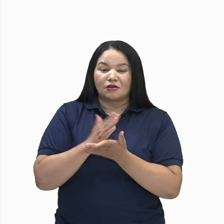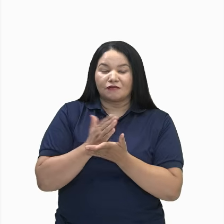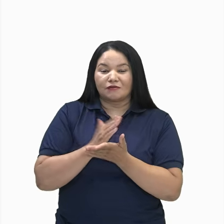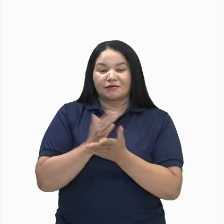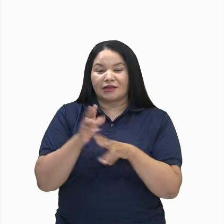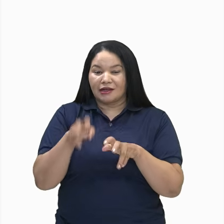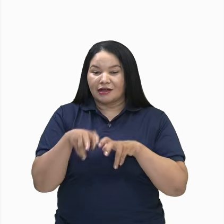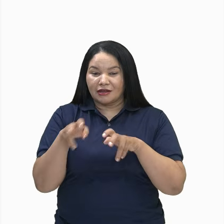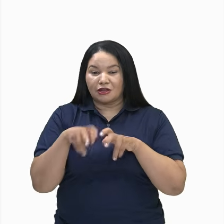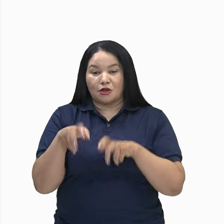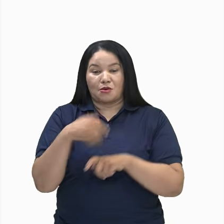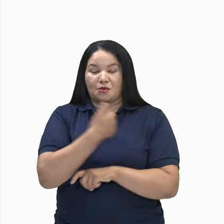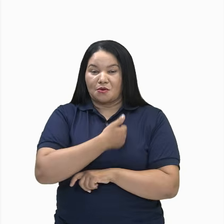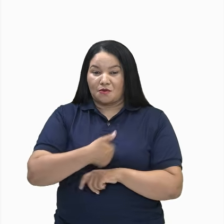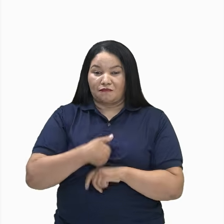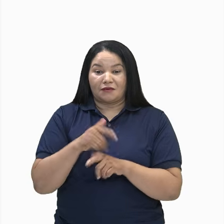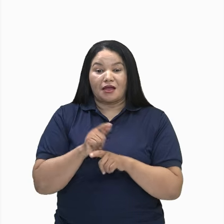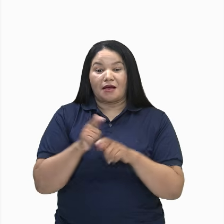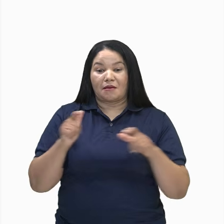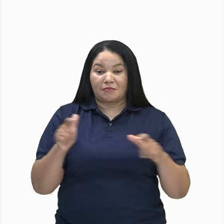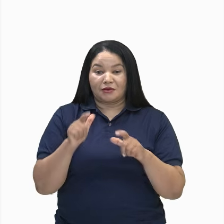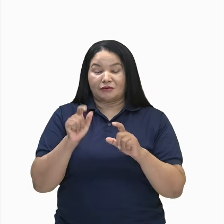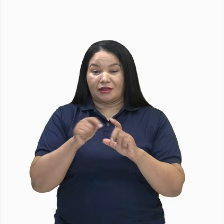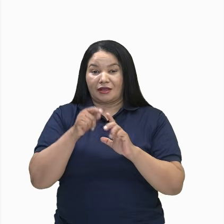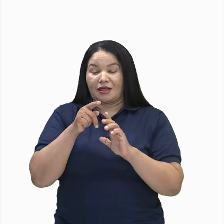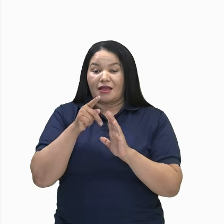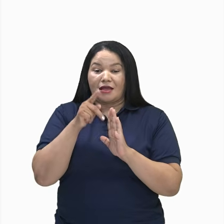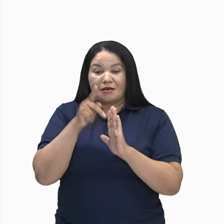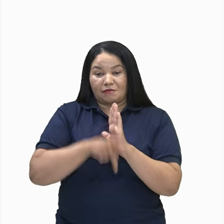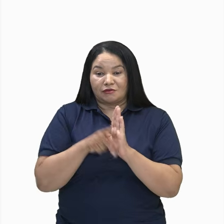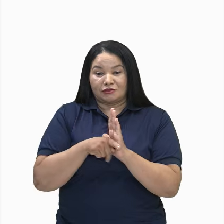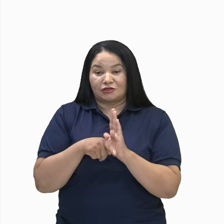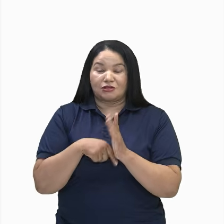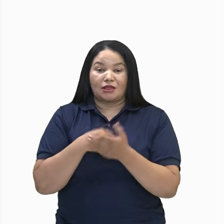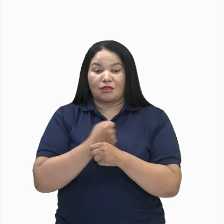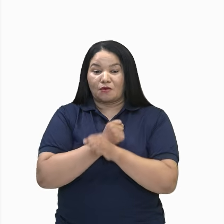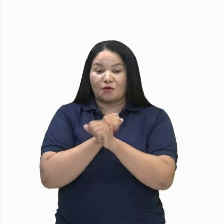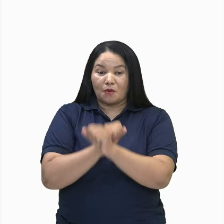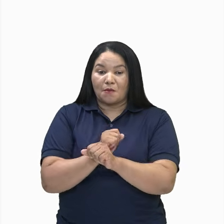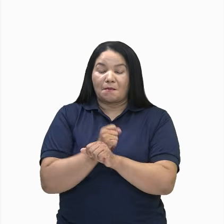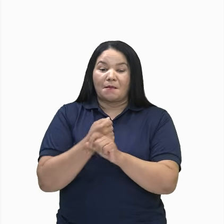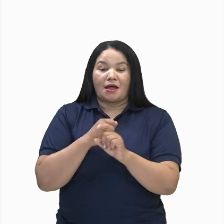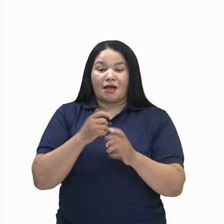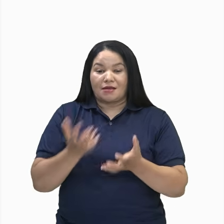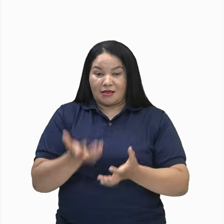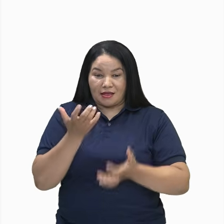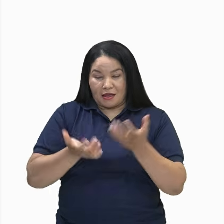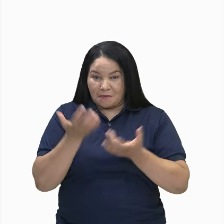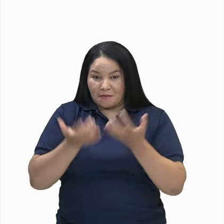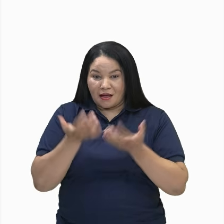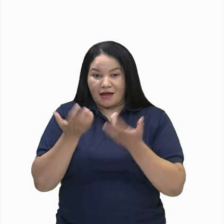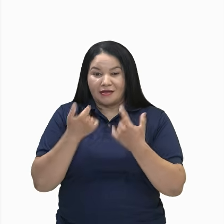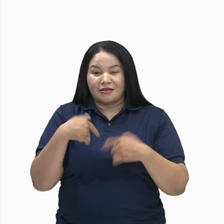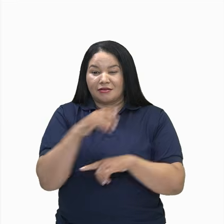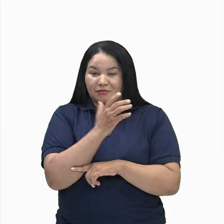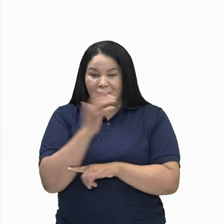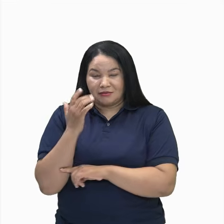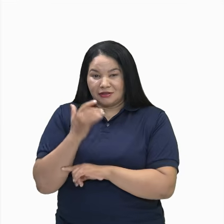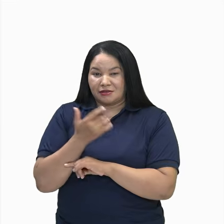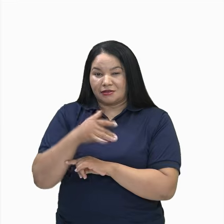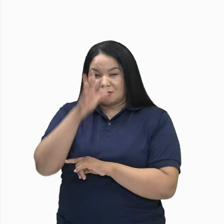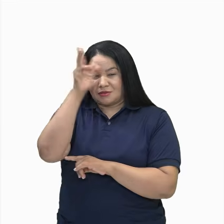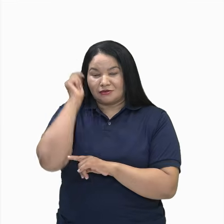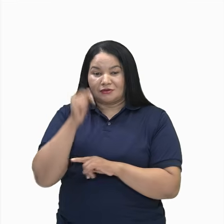agrícola, governo amplia ações de combate às queimadas e desmatamento na Amazônia. Eu havia dito anteriormente,